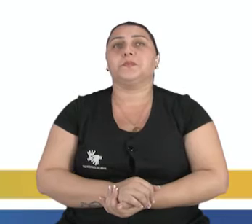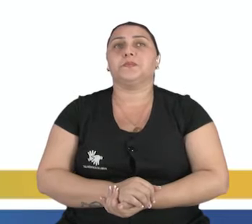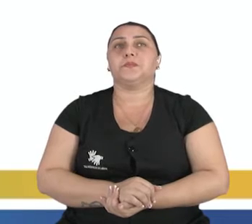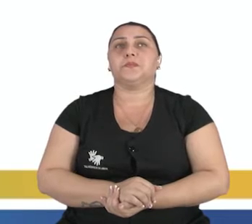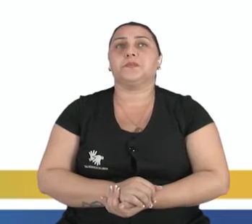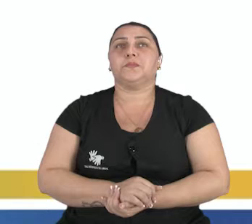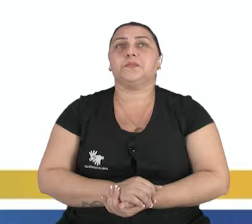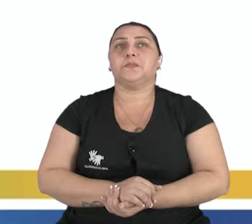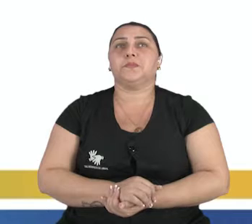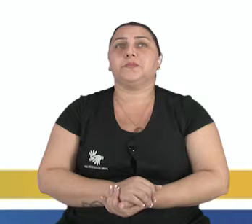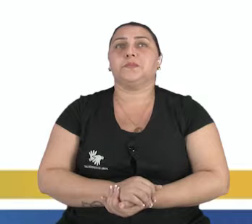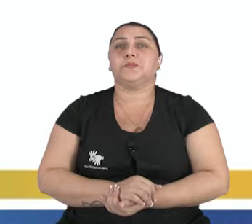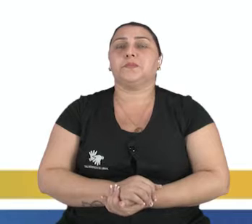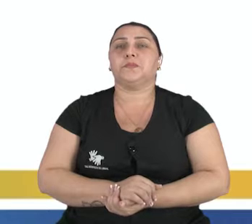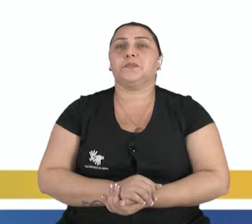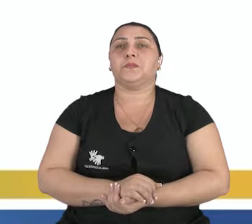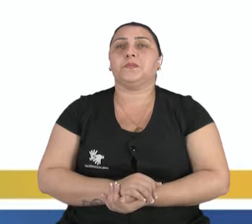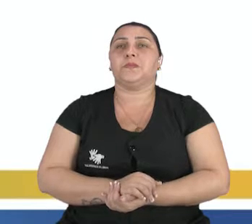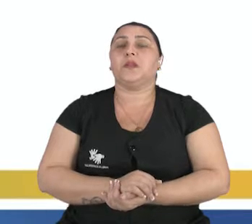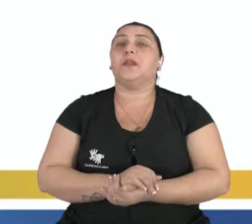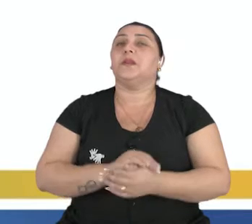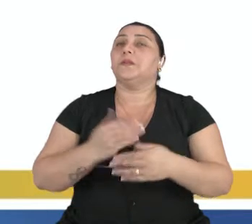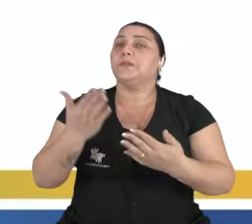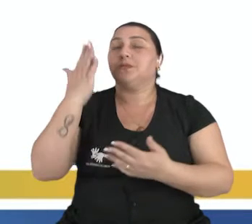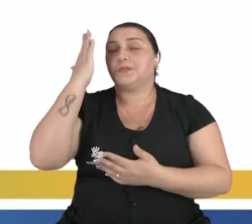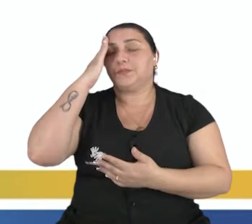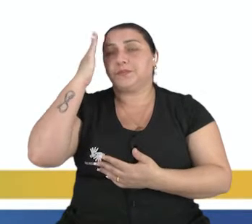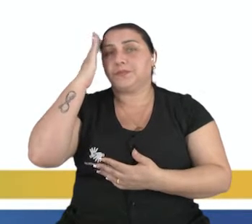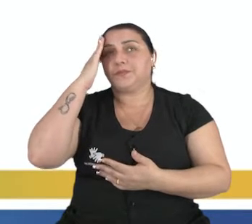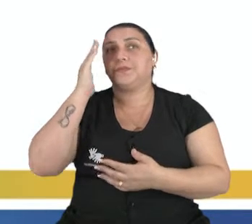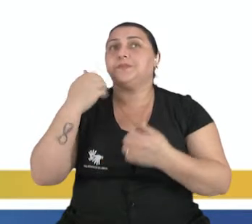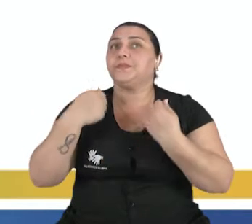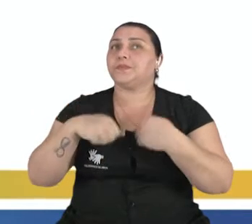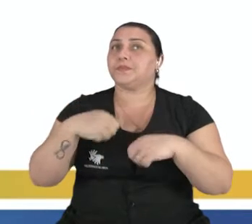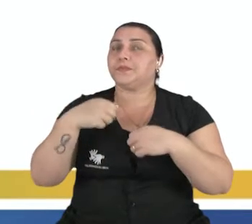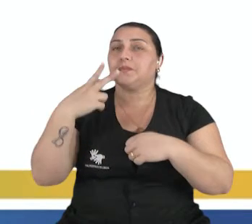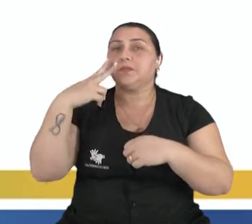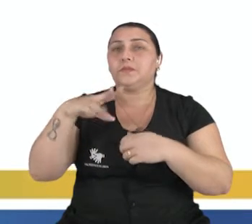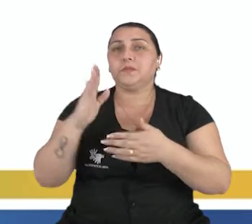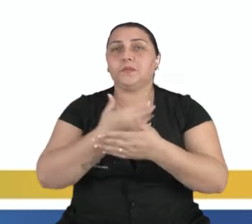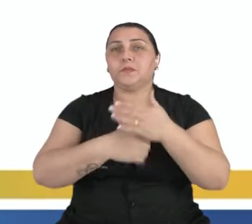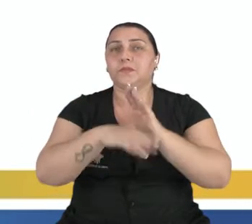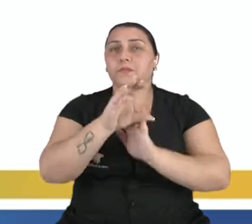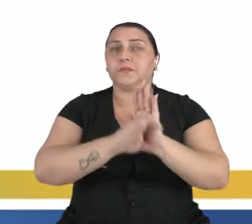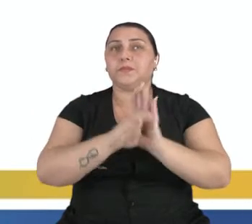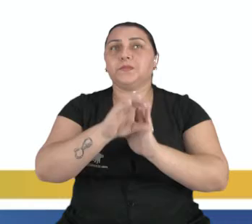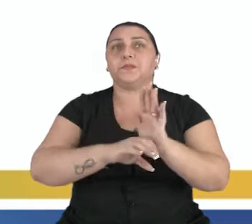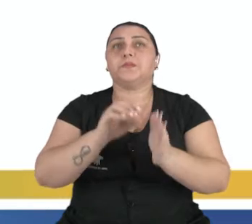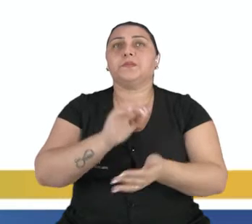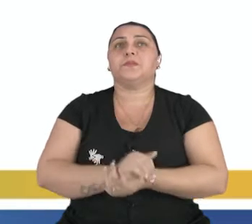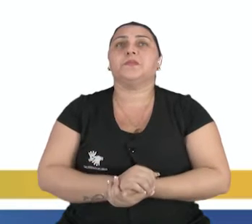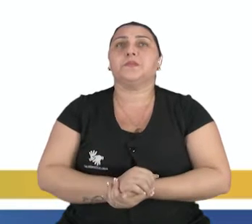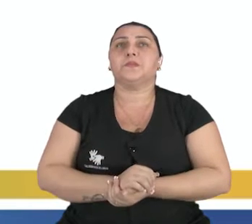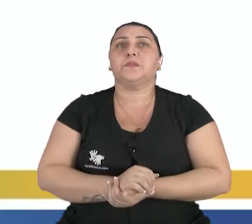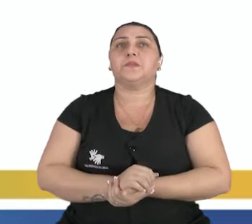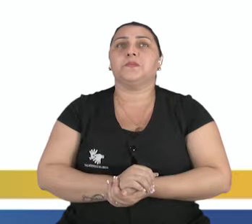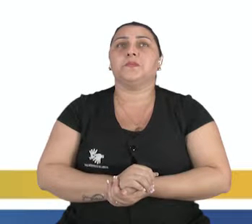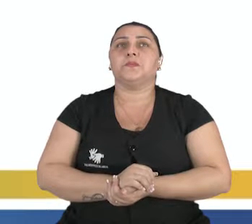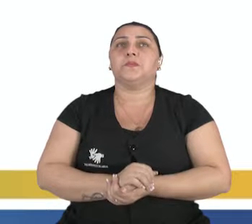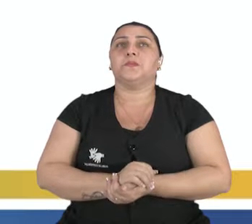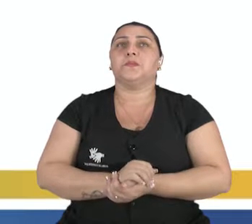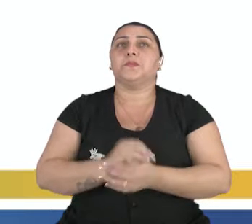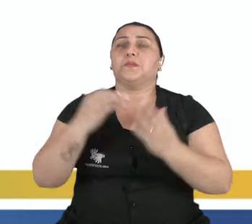químicas. Então, para entender uma reação, a gente precisa rever alguns conceitos, que